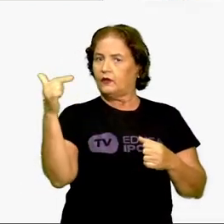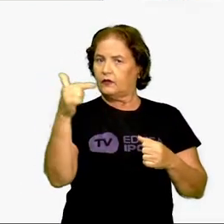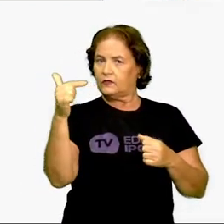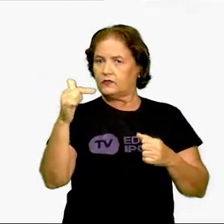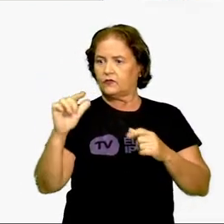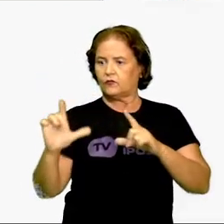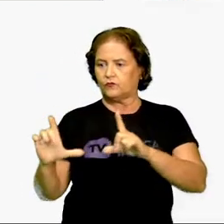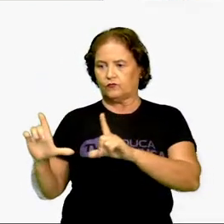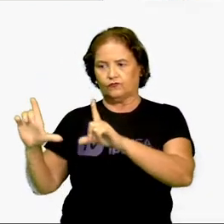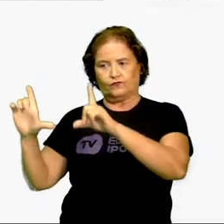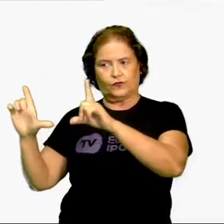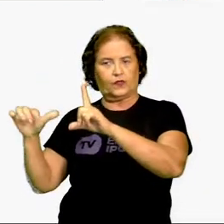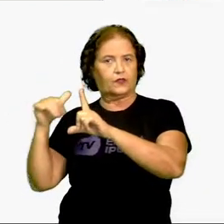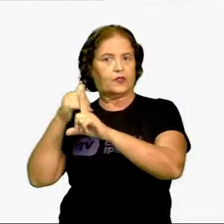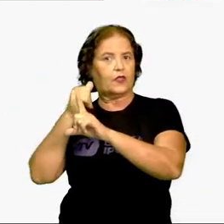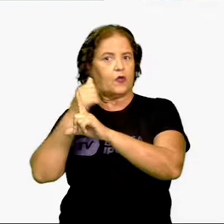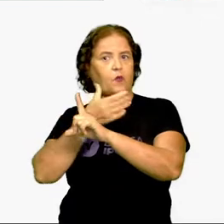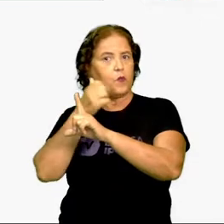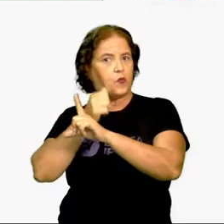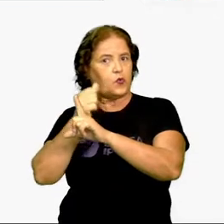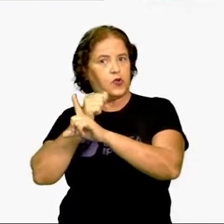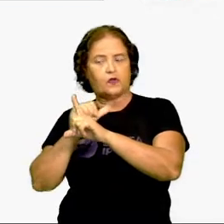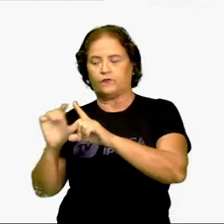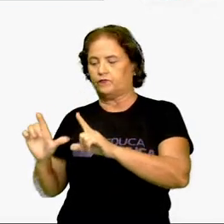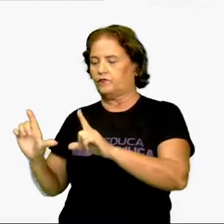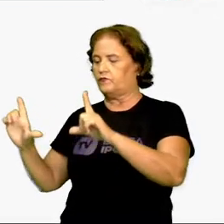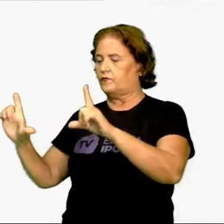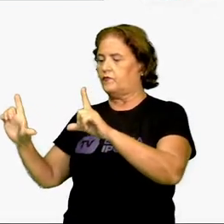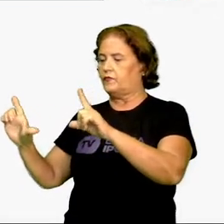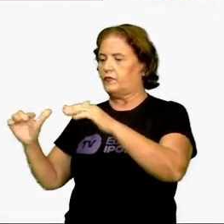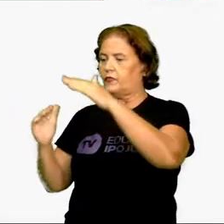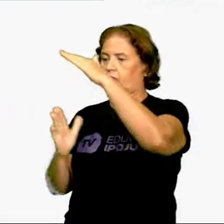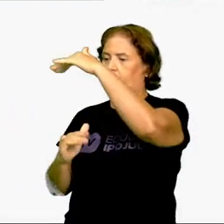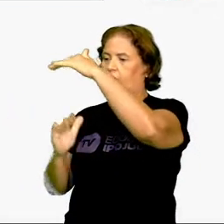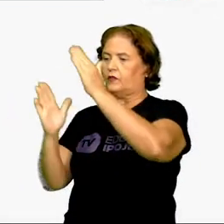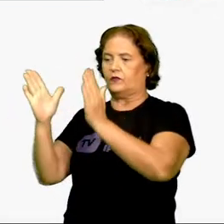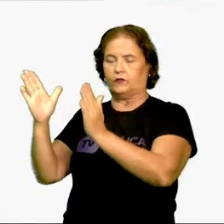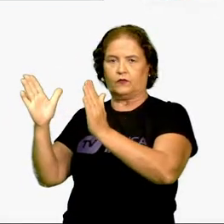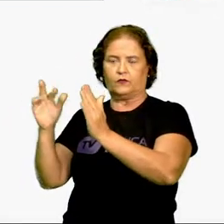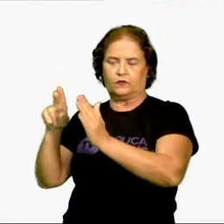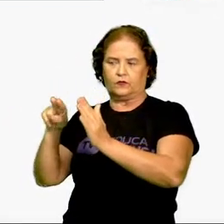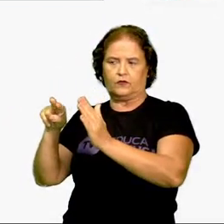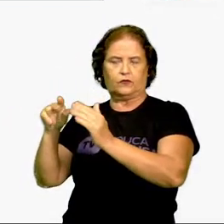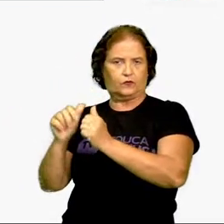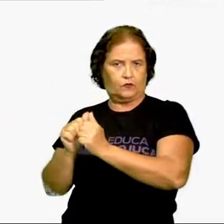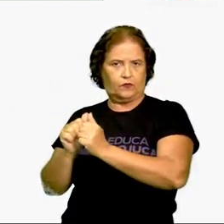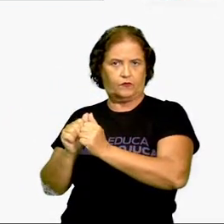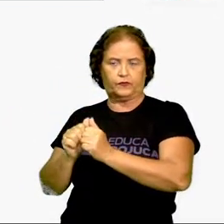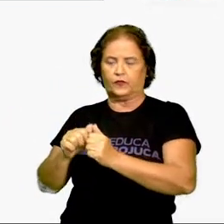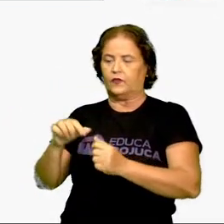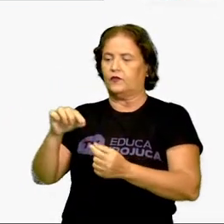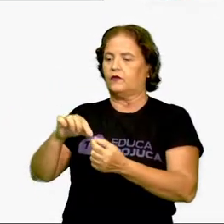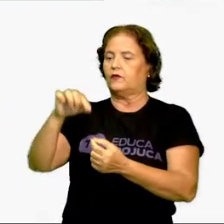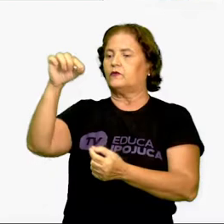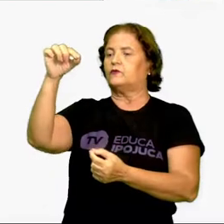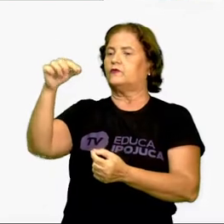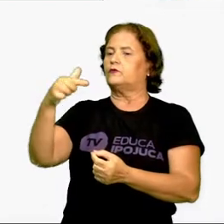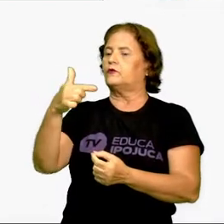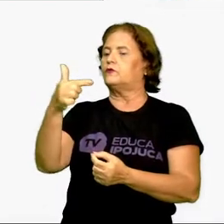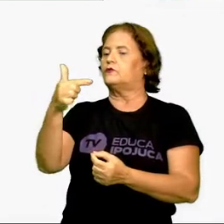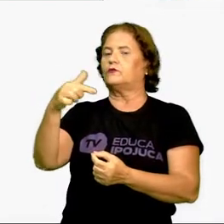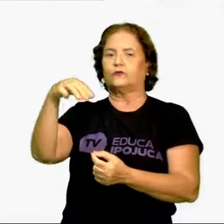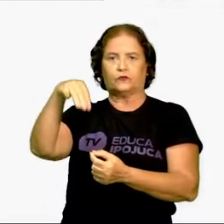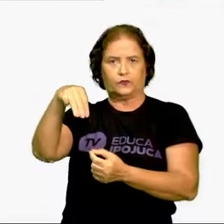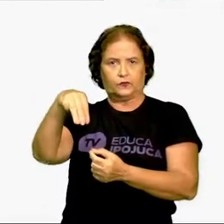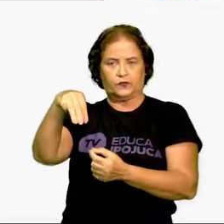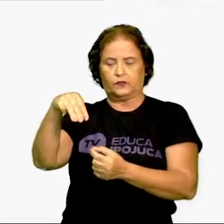está pintando, ela é uma parede quadrada, os seus lados são iguais. Então, ela tem 2 metros de altura e 2